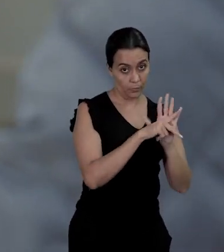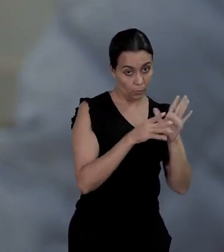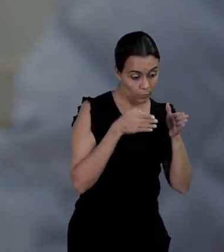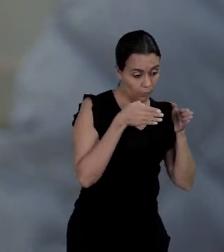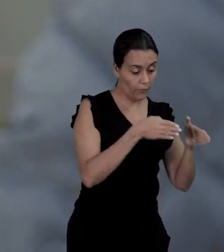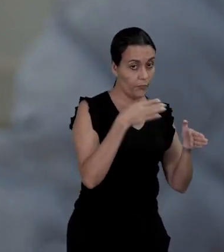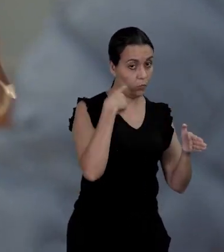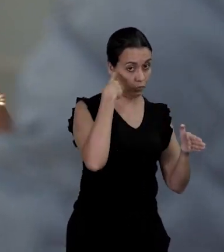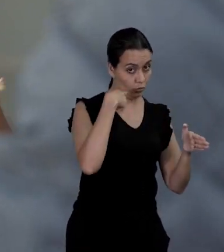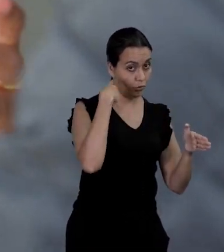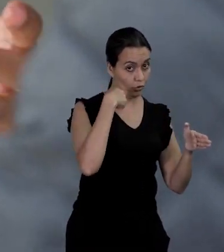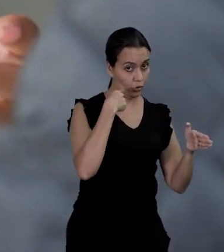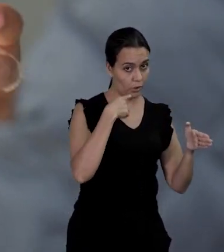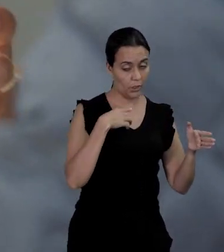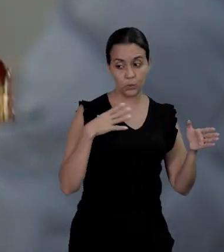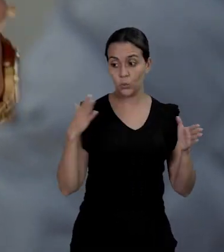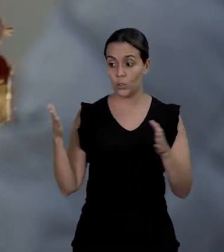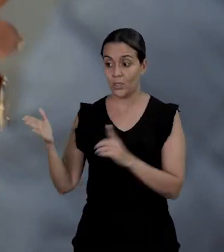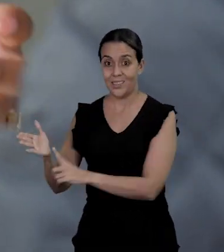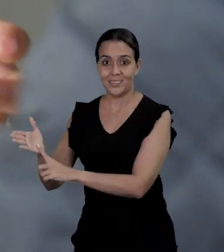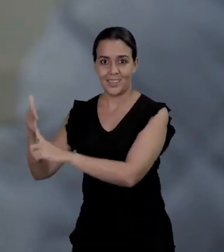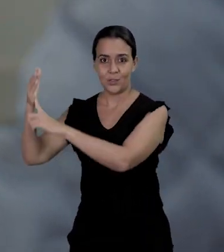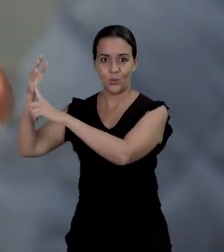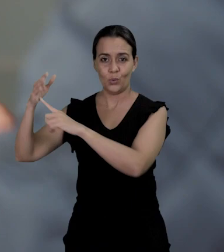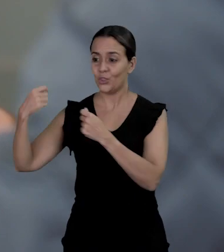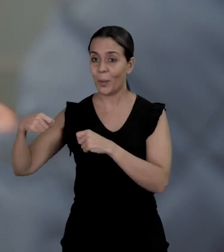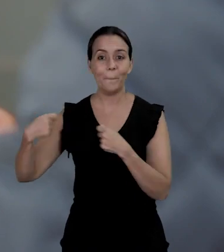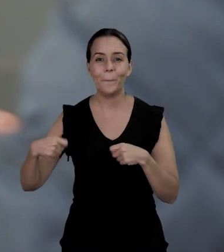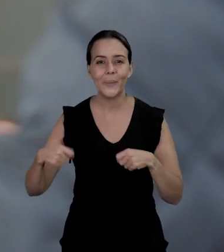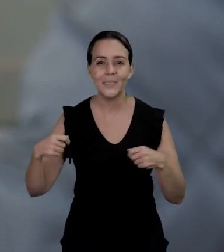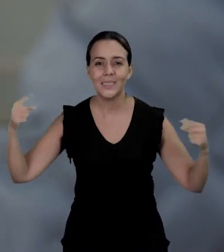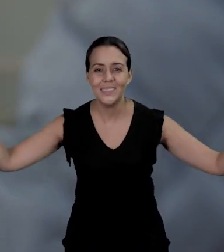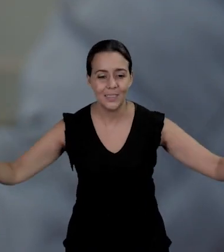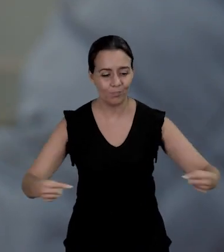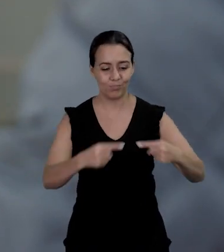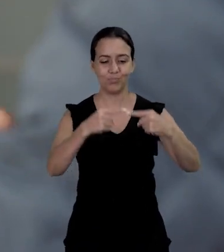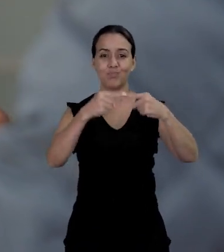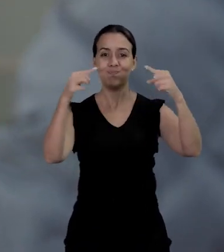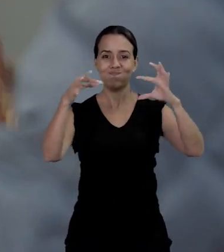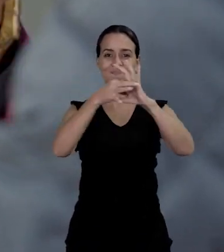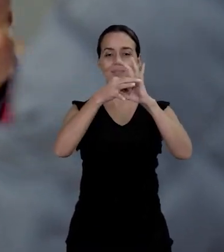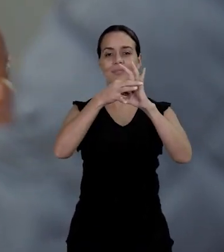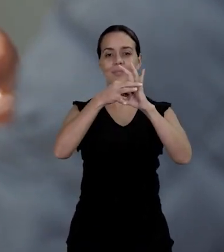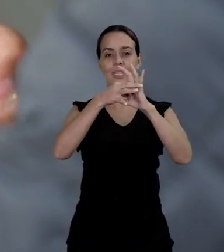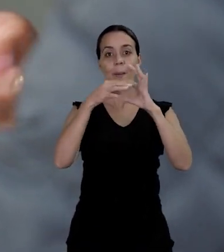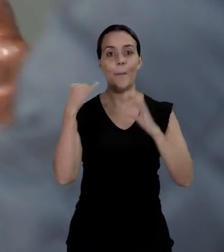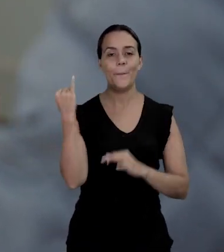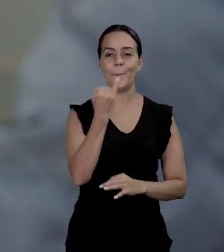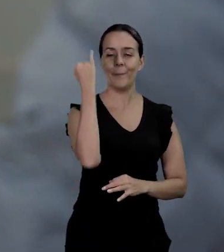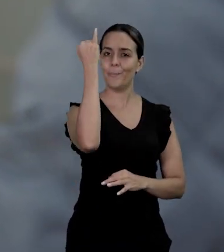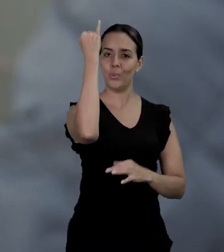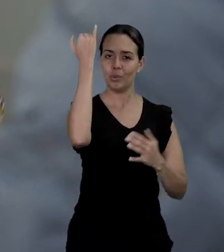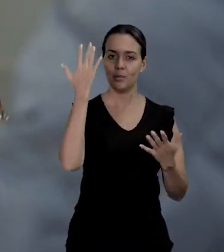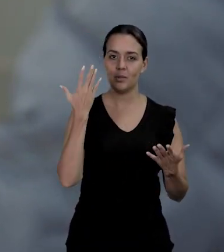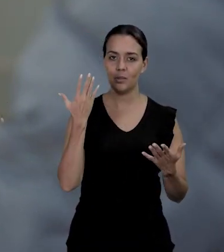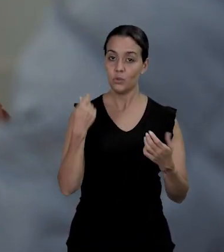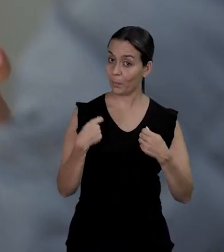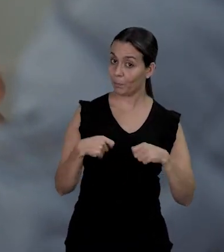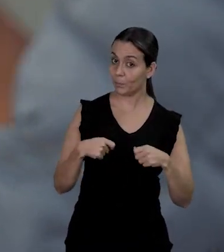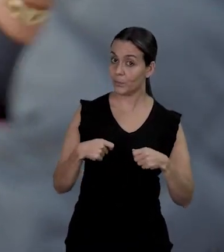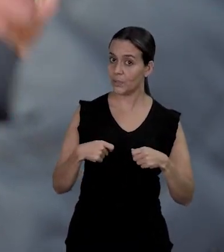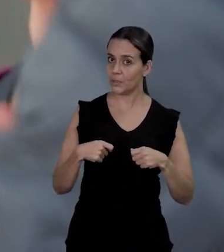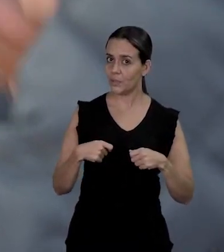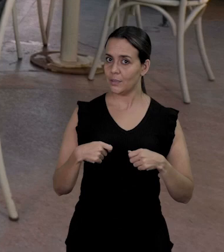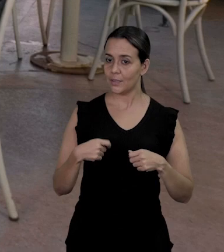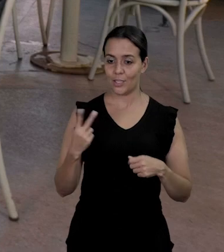a dúvida. gente até forma. É engraçado que eu e você a gente forma dois lados opostos também, né? Porque eu sou mulher, você é homem. Né? Eu sou negra, você é branco